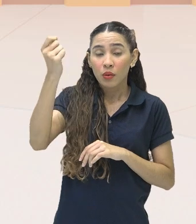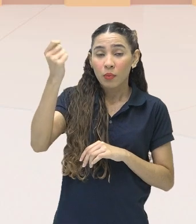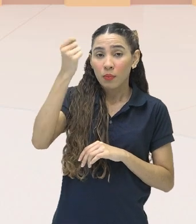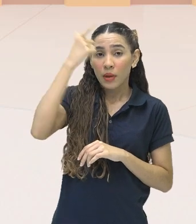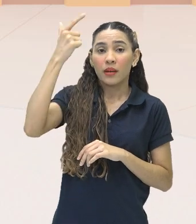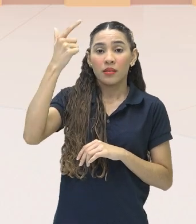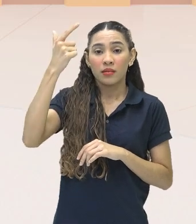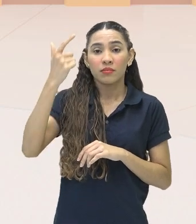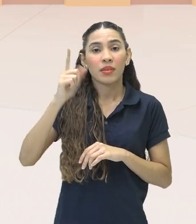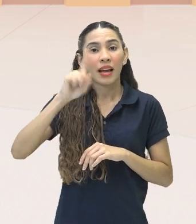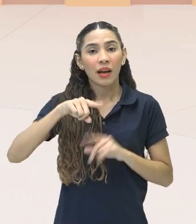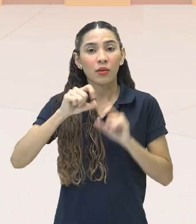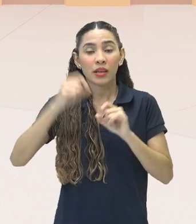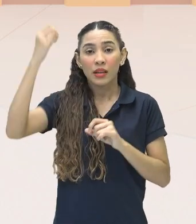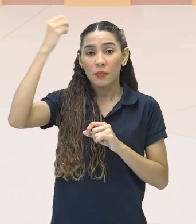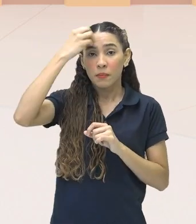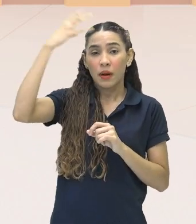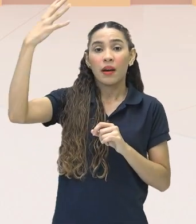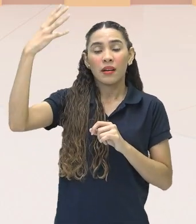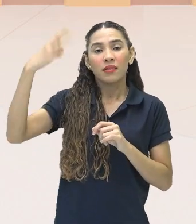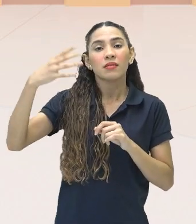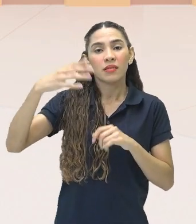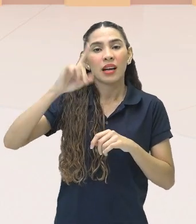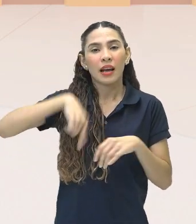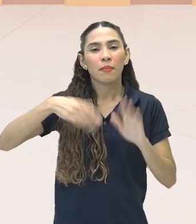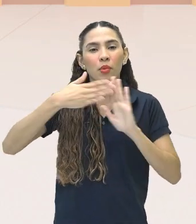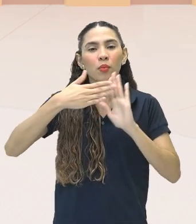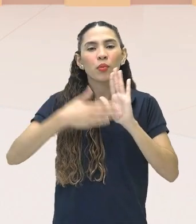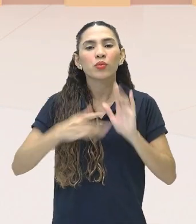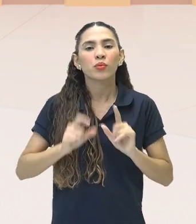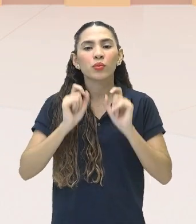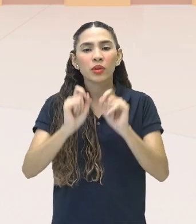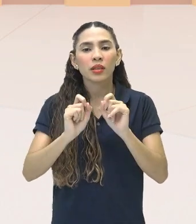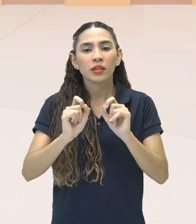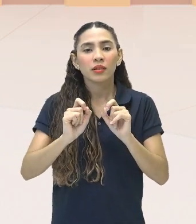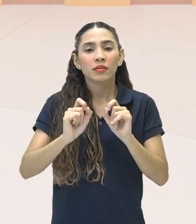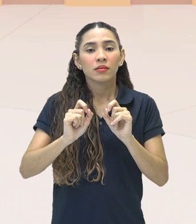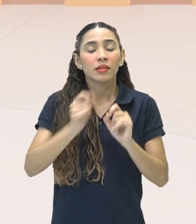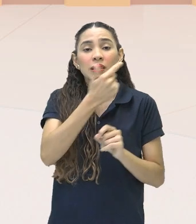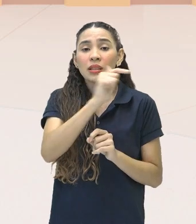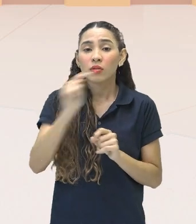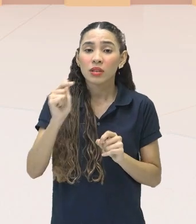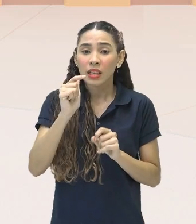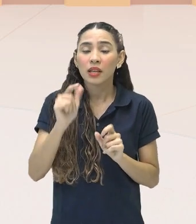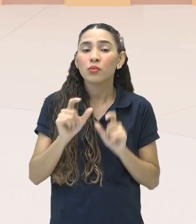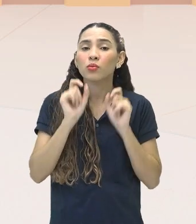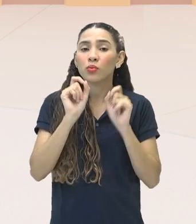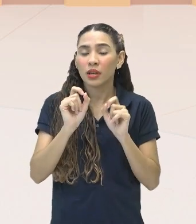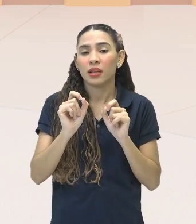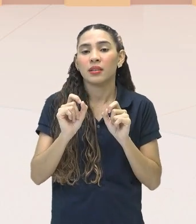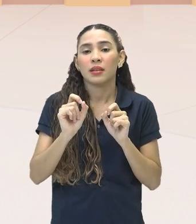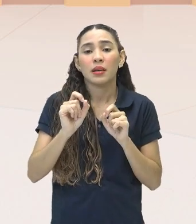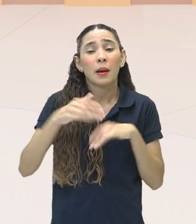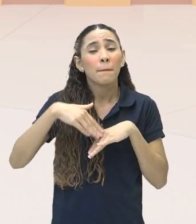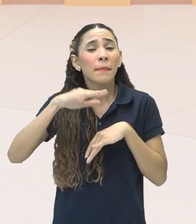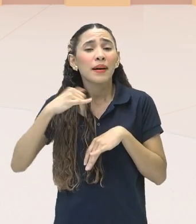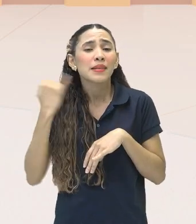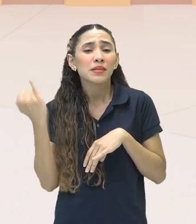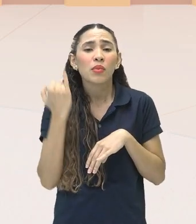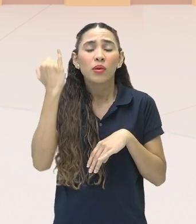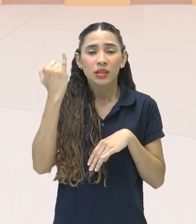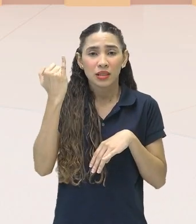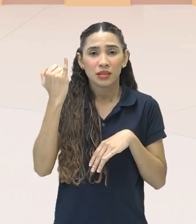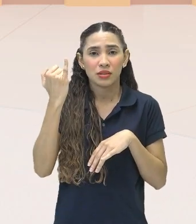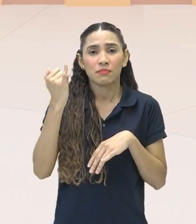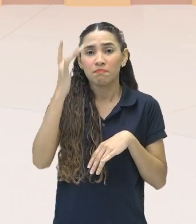iluminista, nós estamos falando do iluminismo lá, foi proposto o quê? Que não há nada mais importante